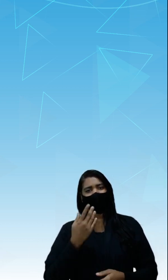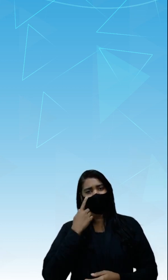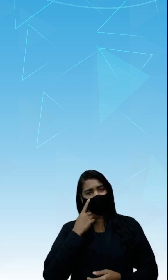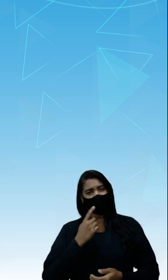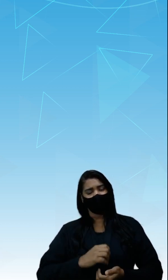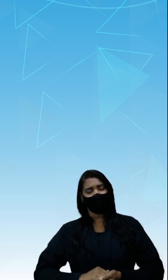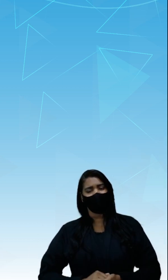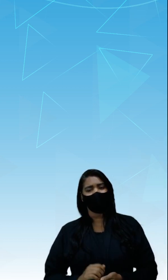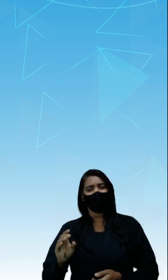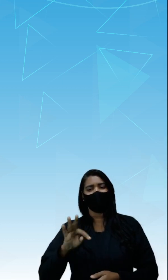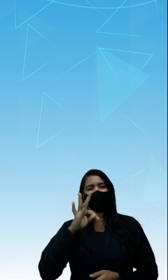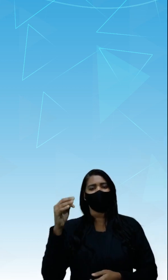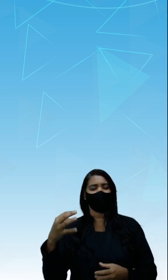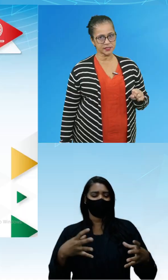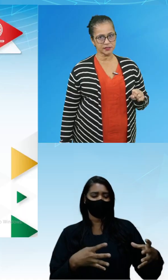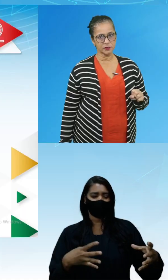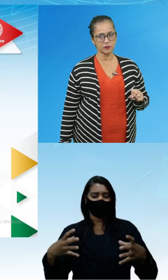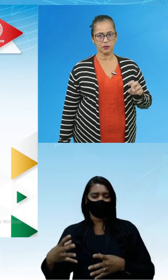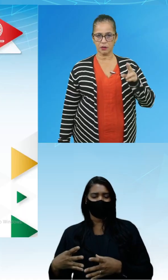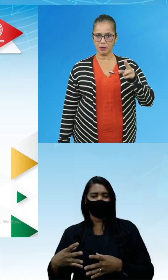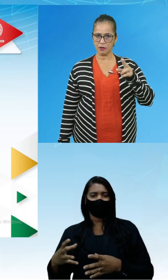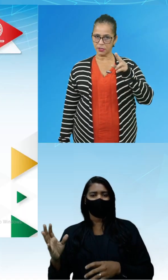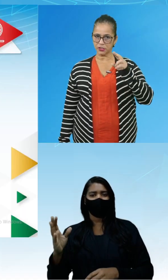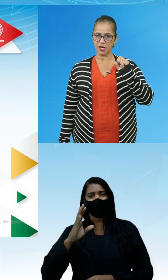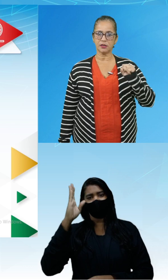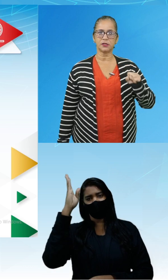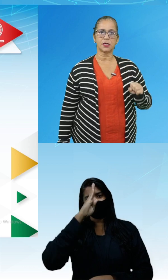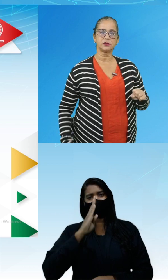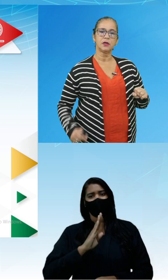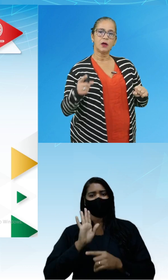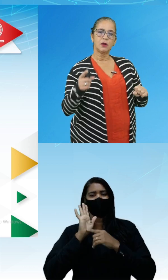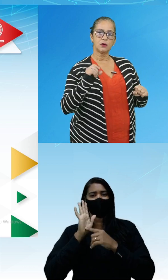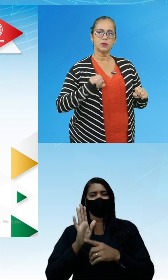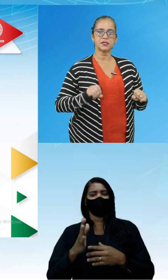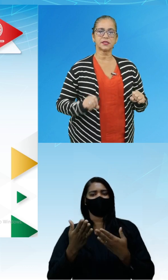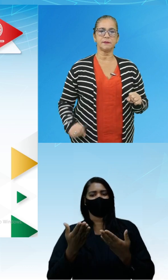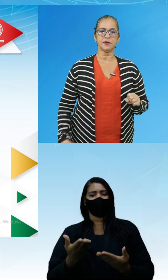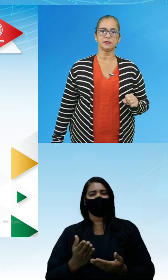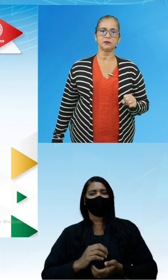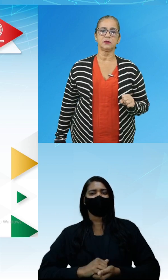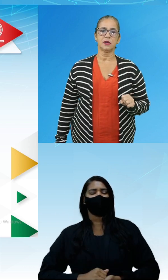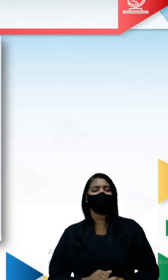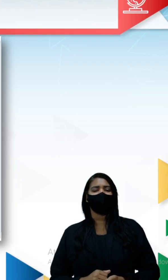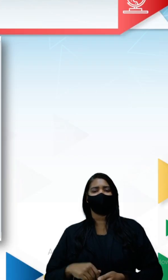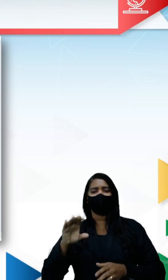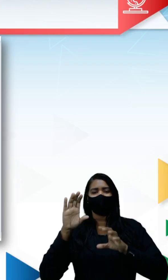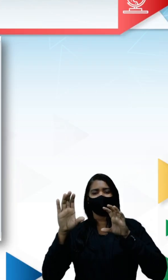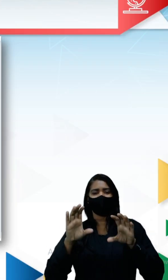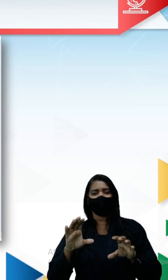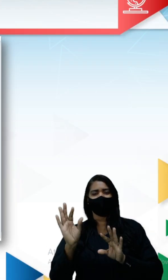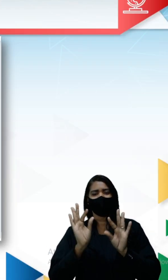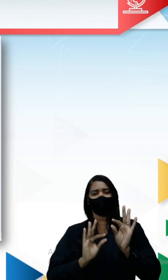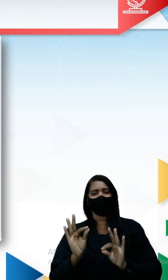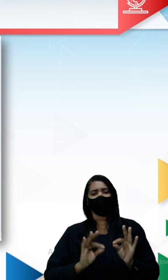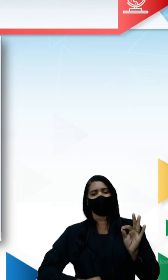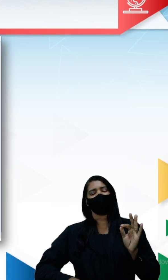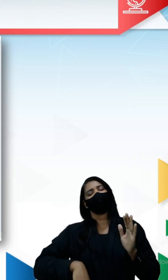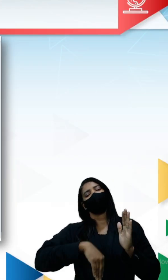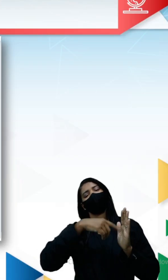aí todos os grupos étnicos no Brasil. Mostra aí, Ronaldo, o esqueminha que eu botei aí no